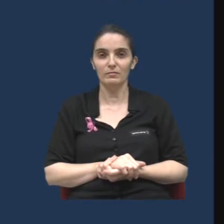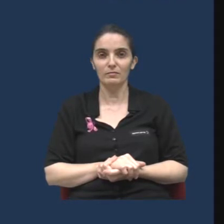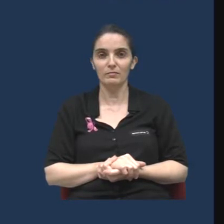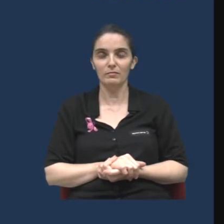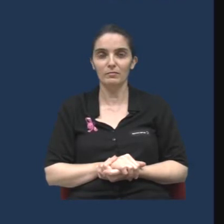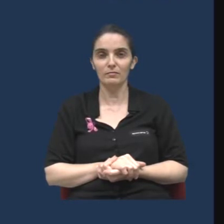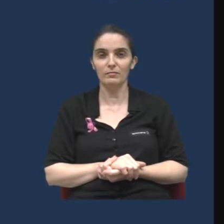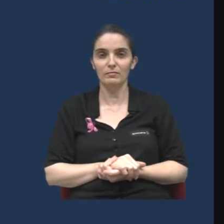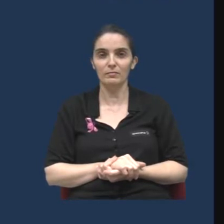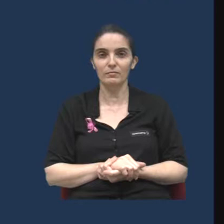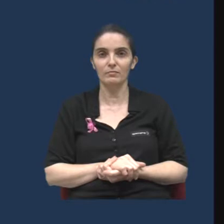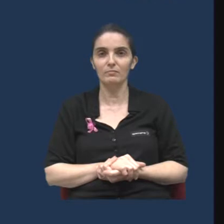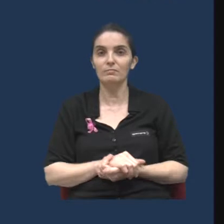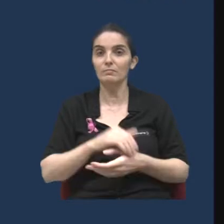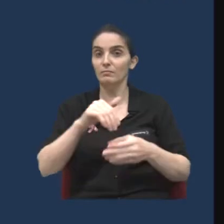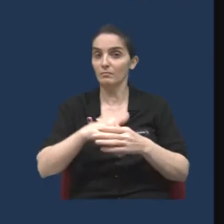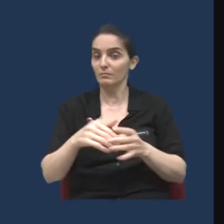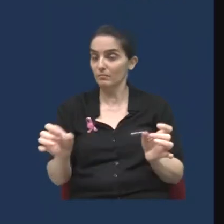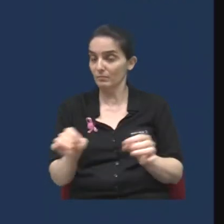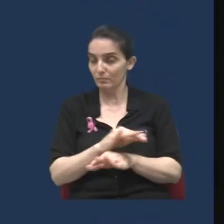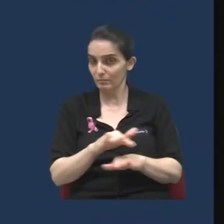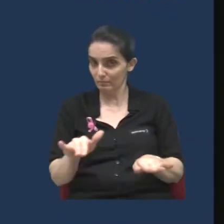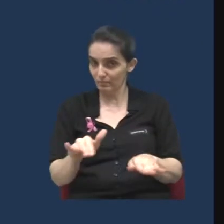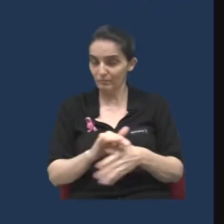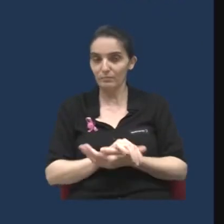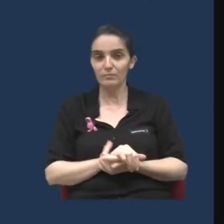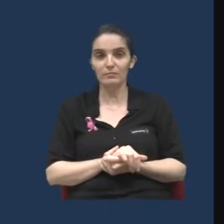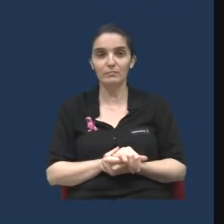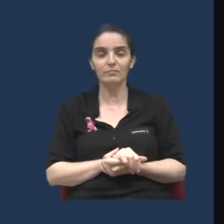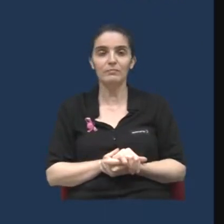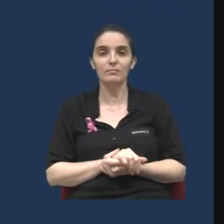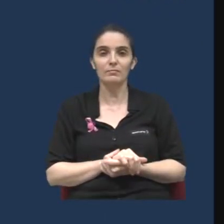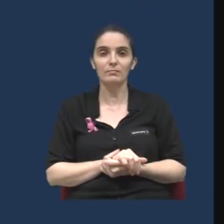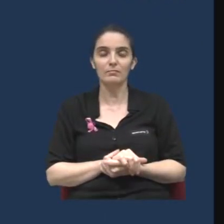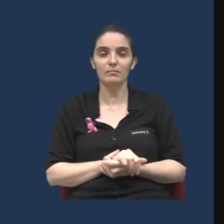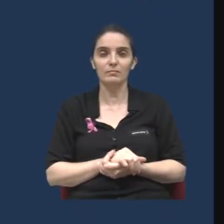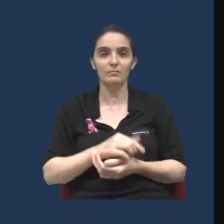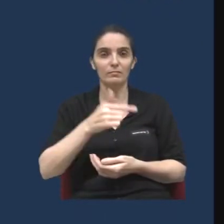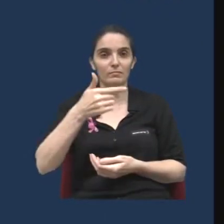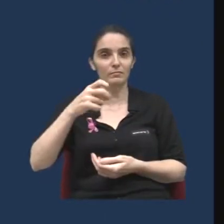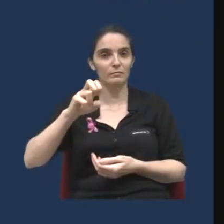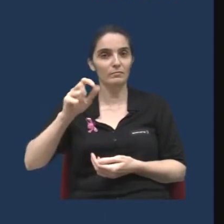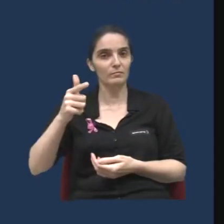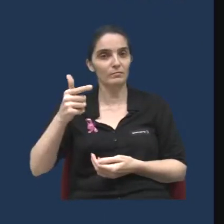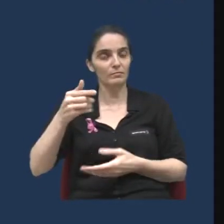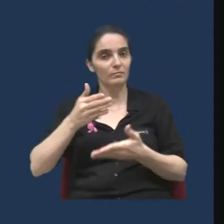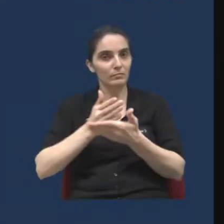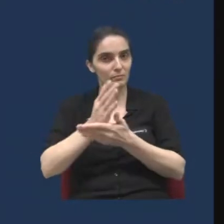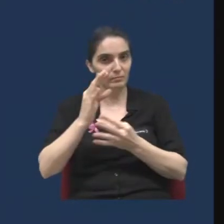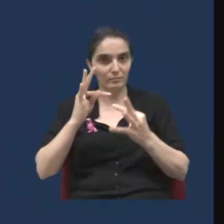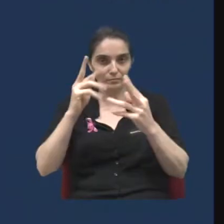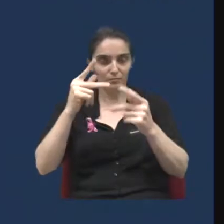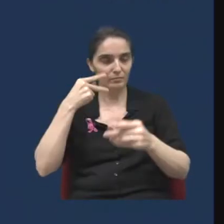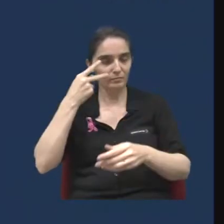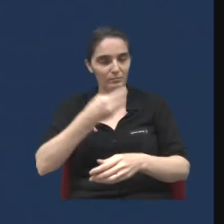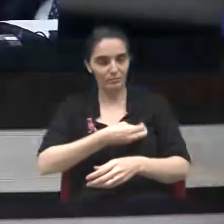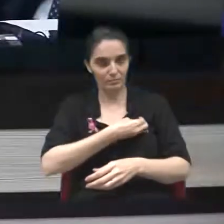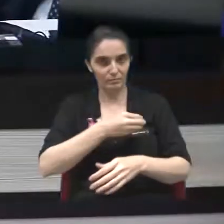Está encerrada a votação. A moção 252/19 foi aprovada por todos os vereadores presentes no plenário.